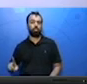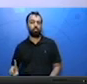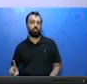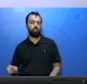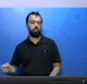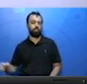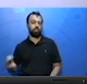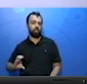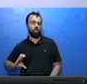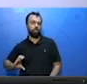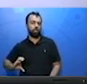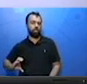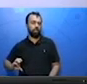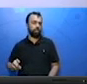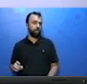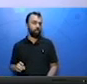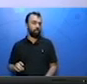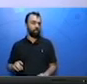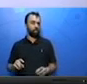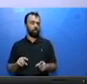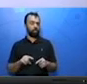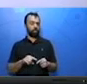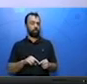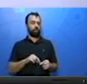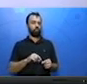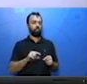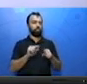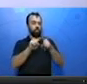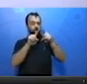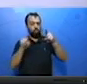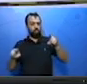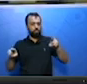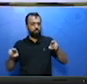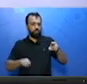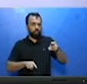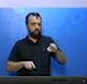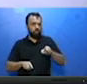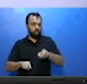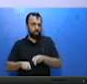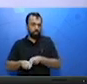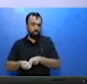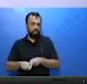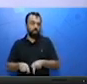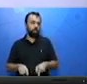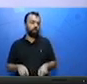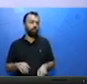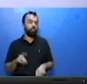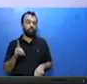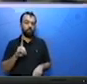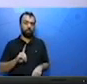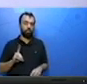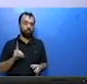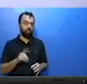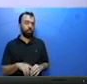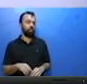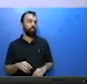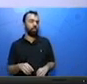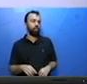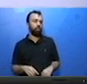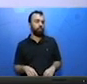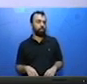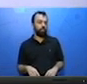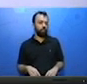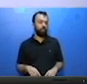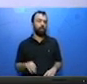C. Ligando os três pontos, eu tenho triângulo. Esse é o item A, que é só desenhar.